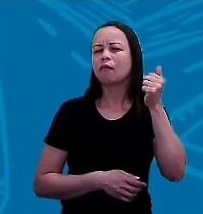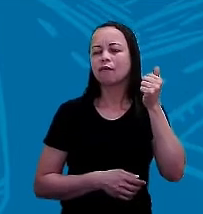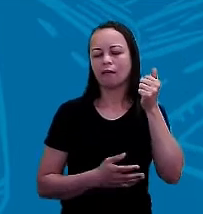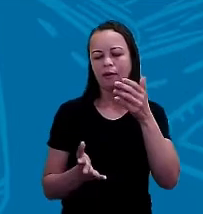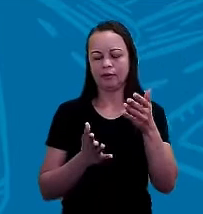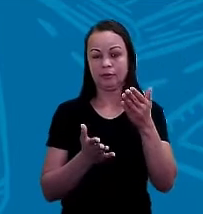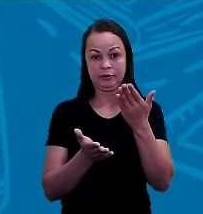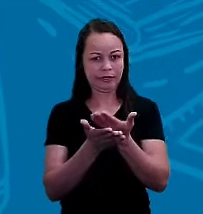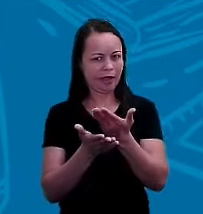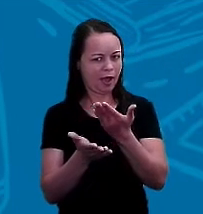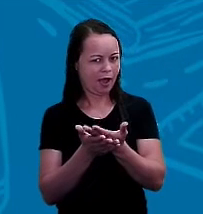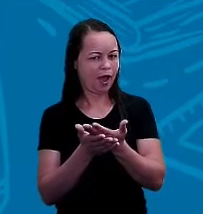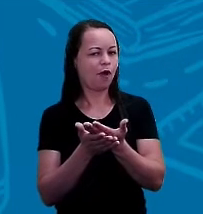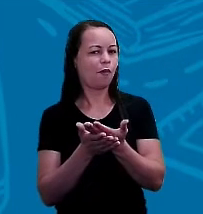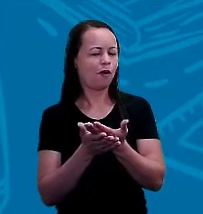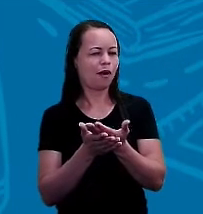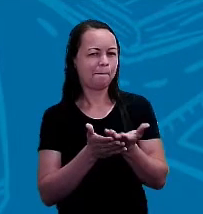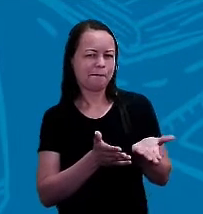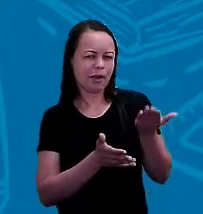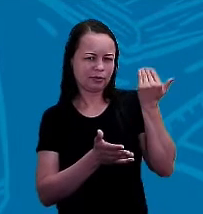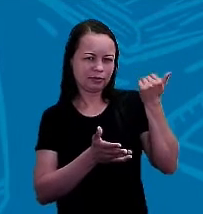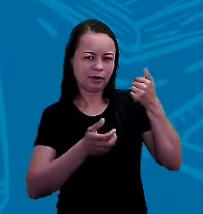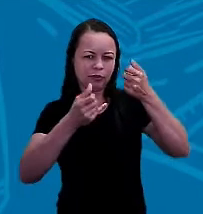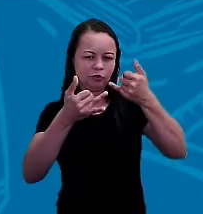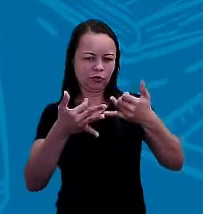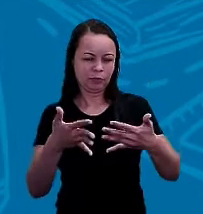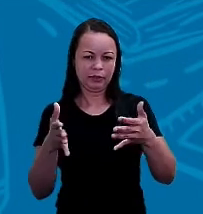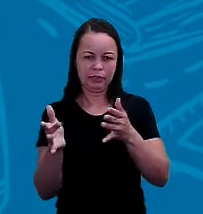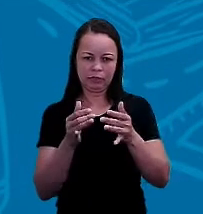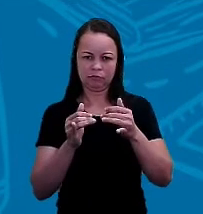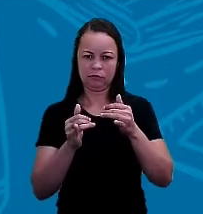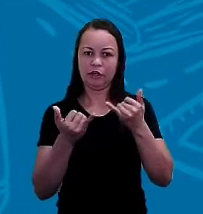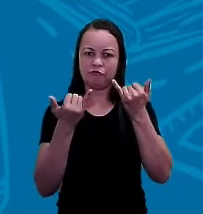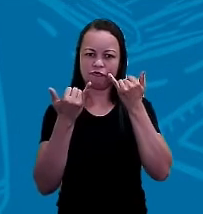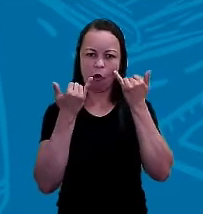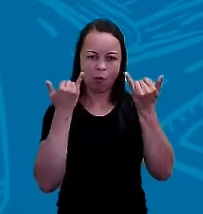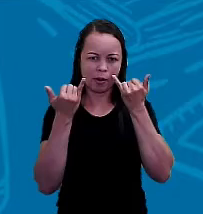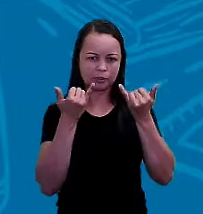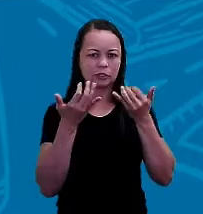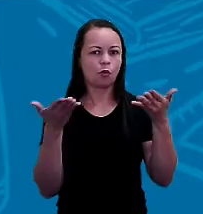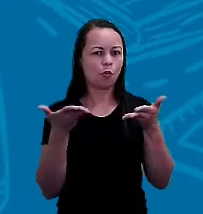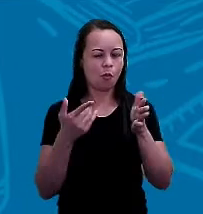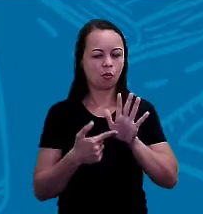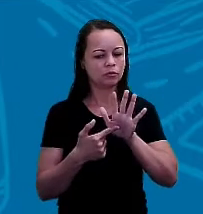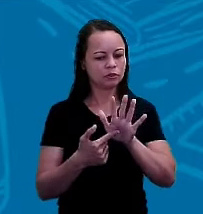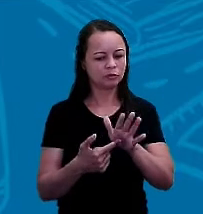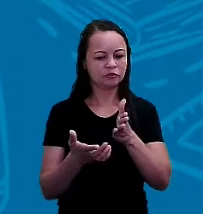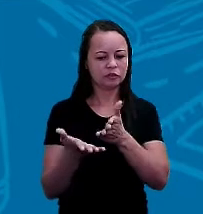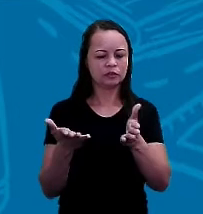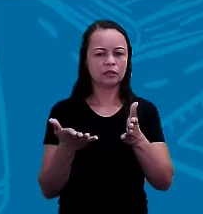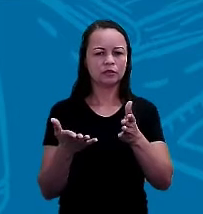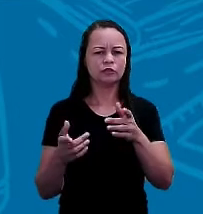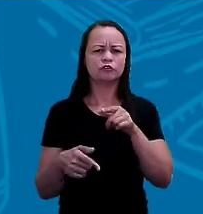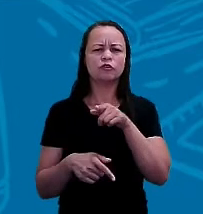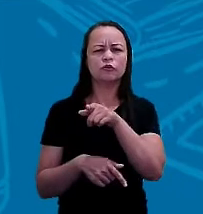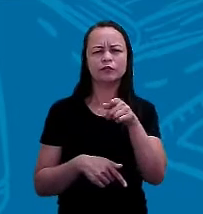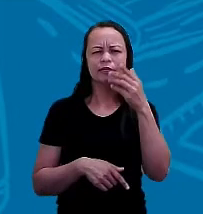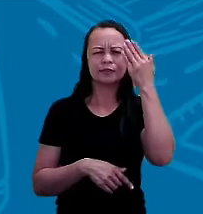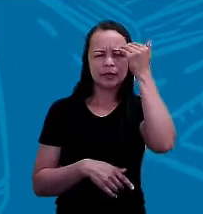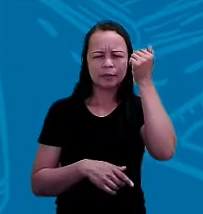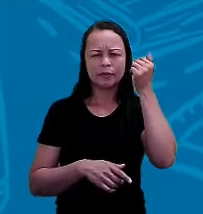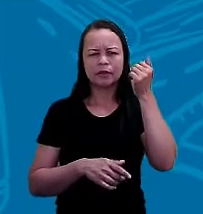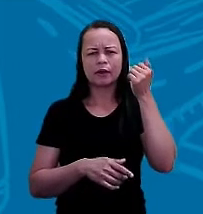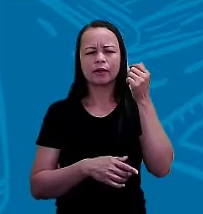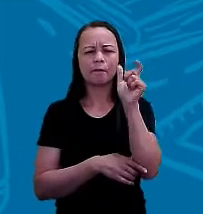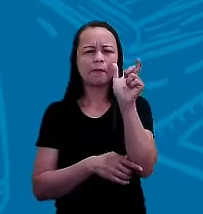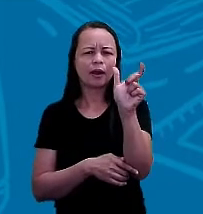aula passada eu não citei, trouxe hoje essa informação para vocês. Vocês sabiam que a